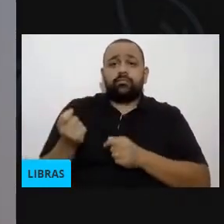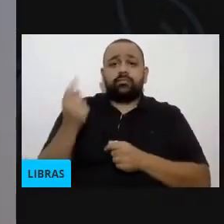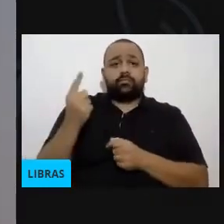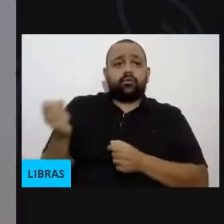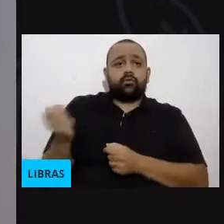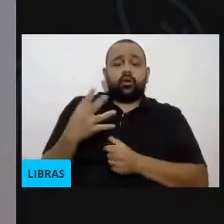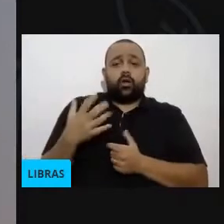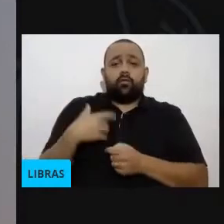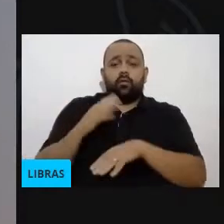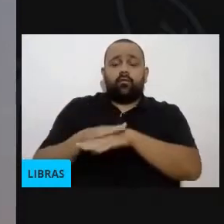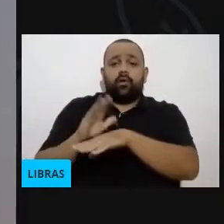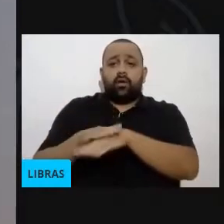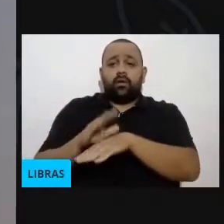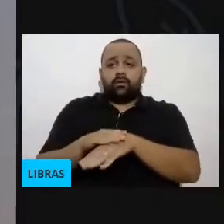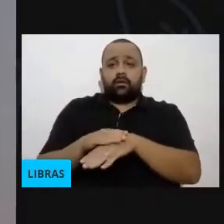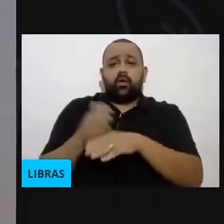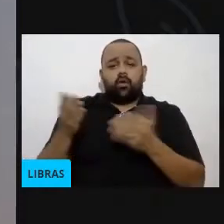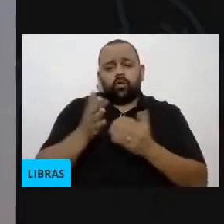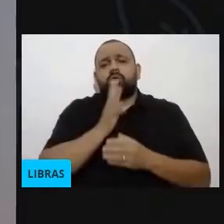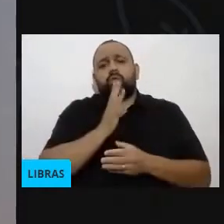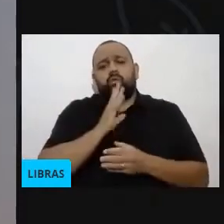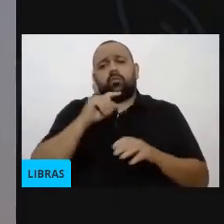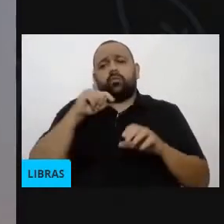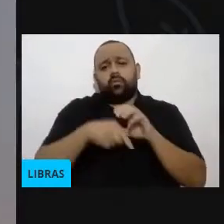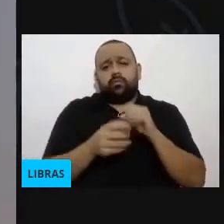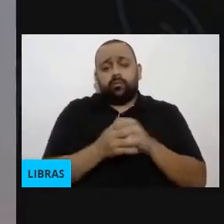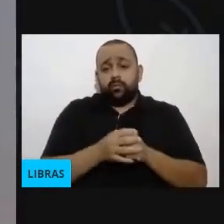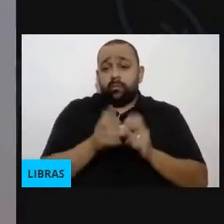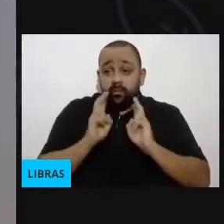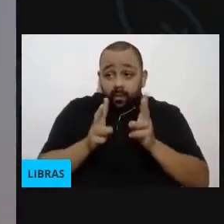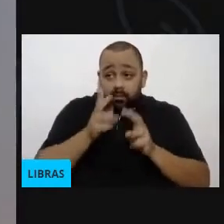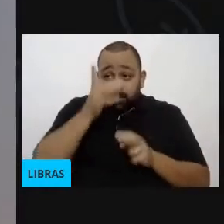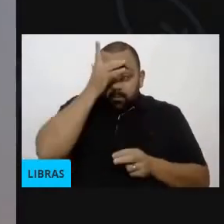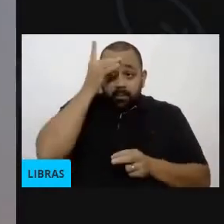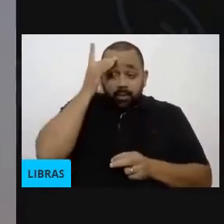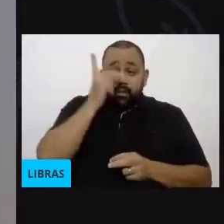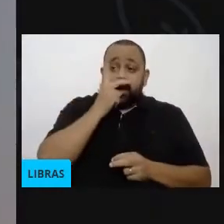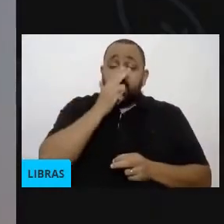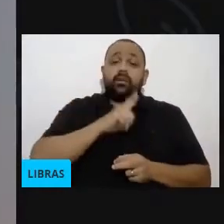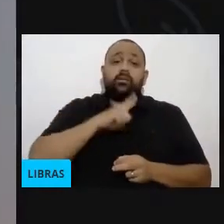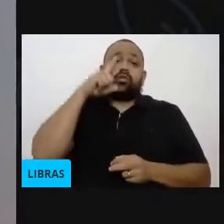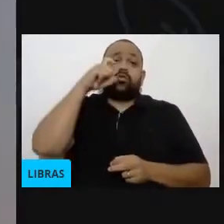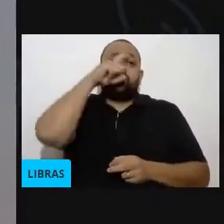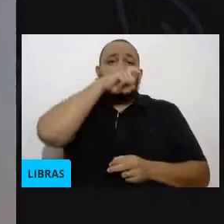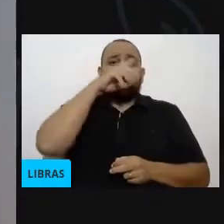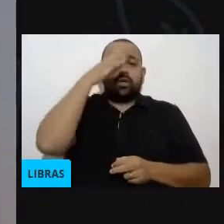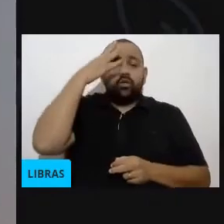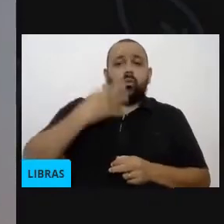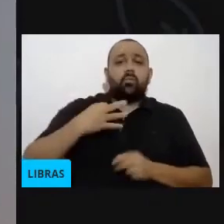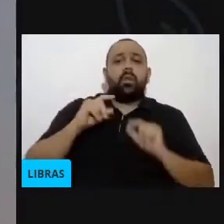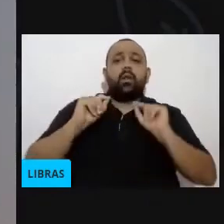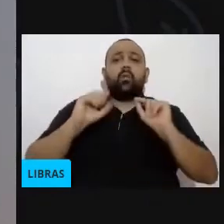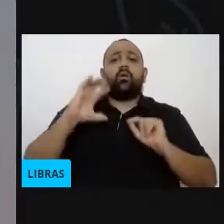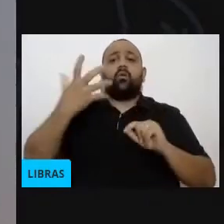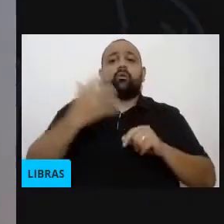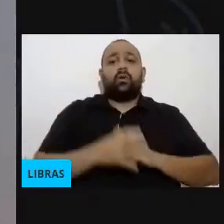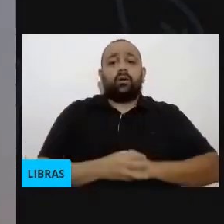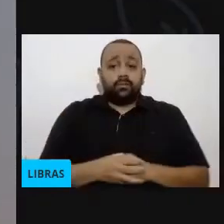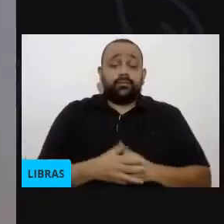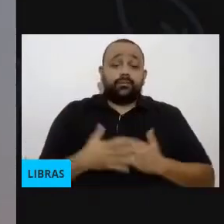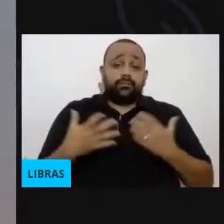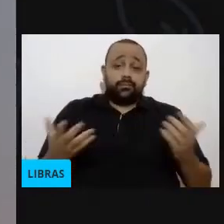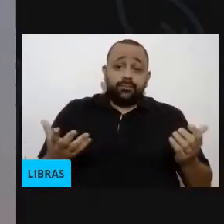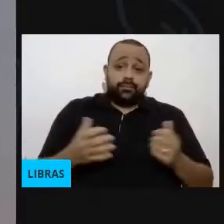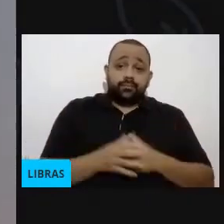nova. Hoje a gente conhece muito mais. Mesmo assim, as pessoas não... Eu acho que tem muita dificuldade em entender o que está acontecendo. E,